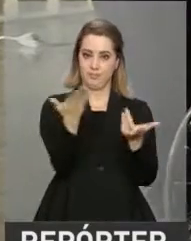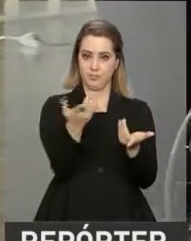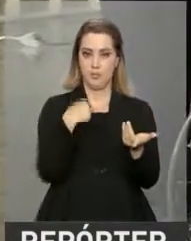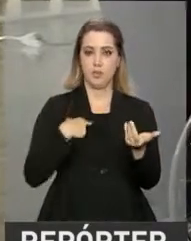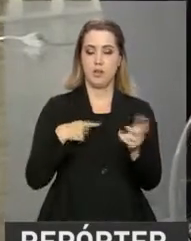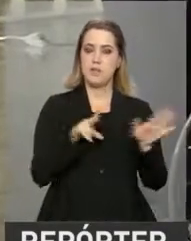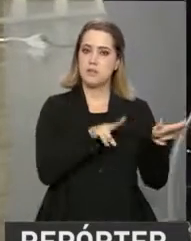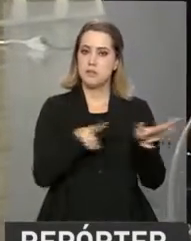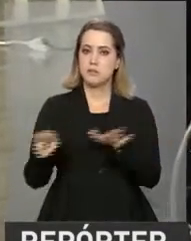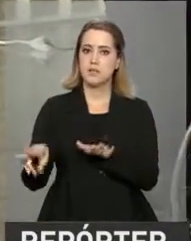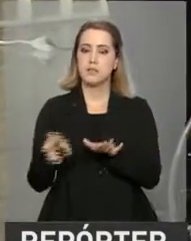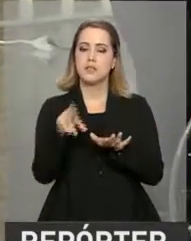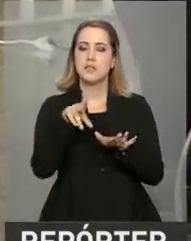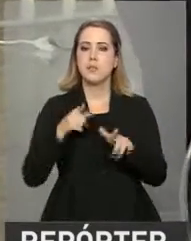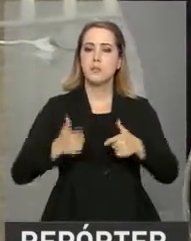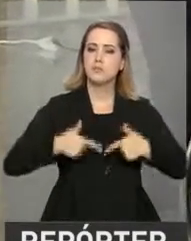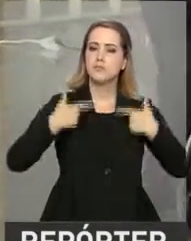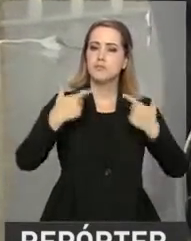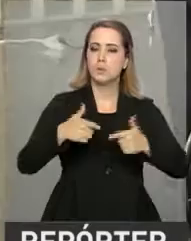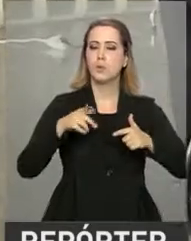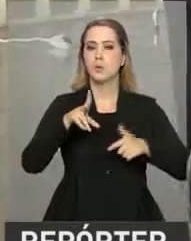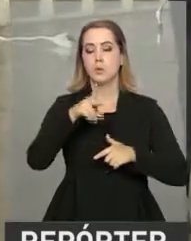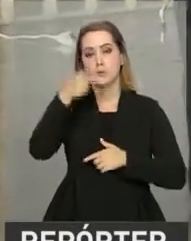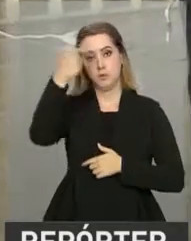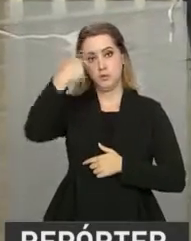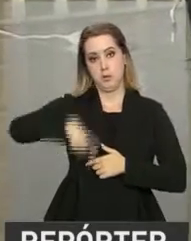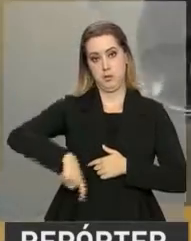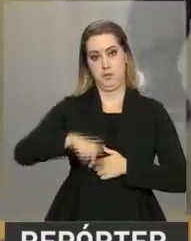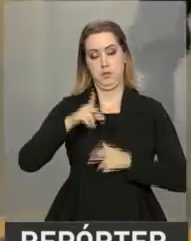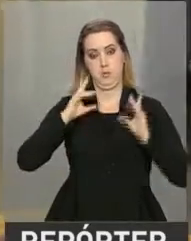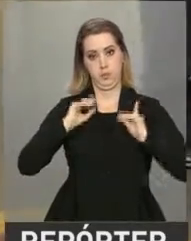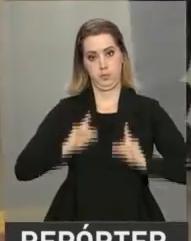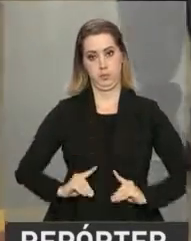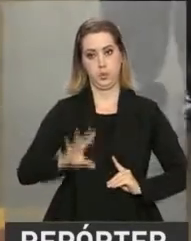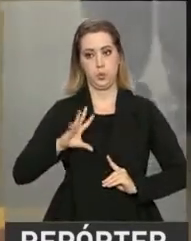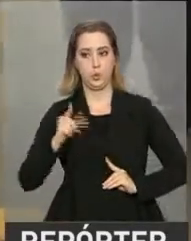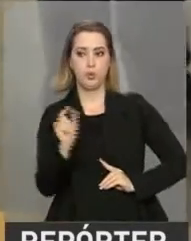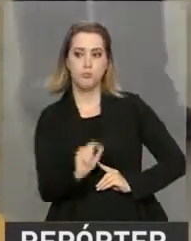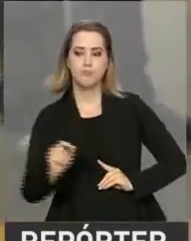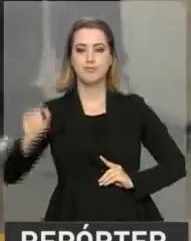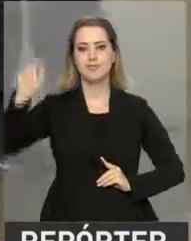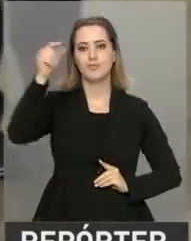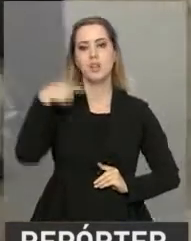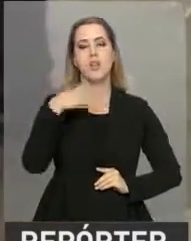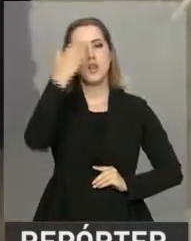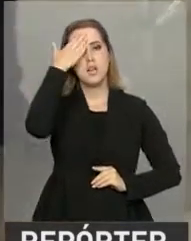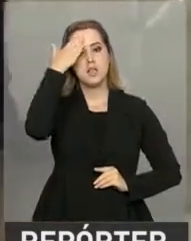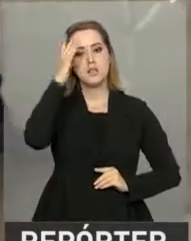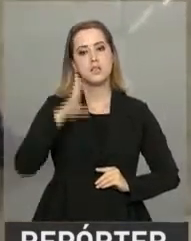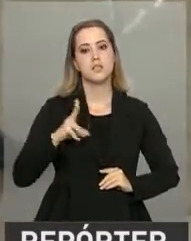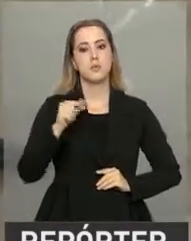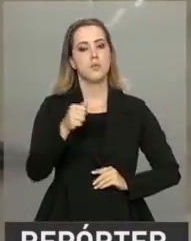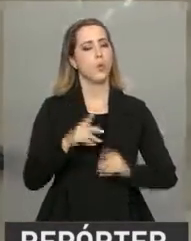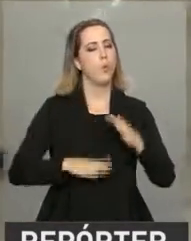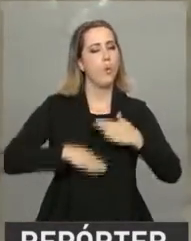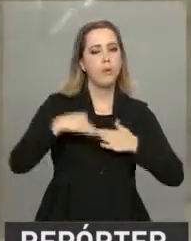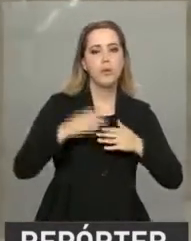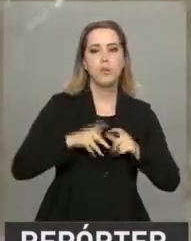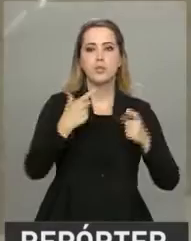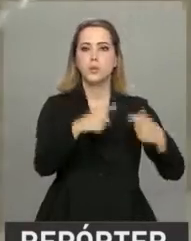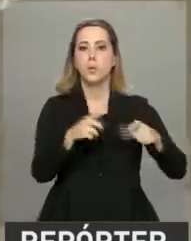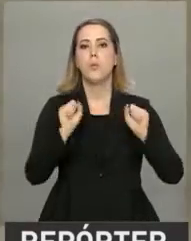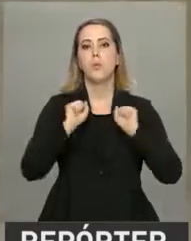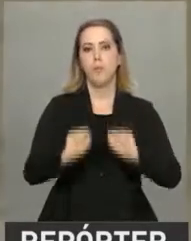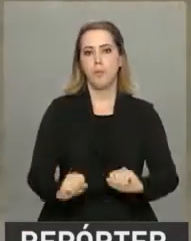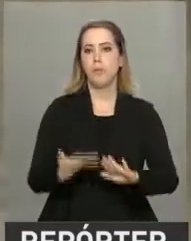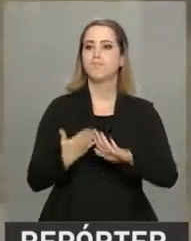que celebra a luta da pessoa com deficiência em todo o país, eles aprenderam que com força de vontade, qualquer um pode